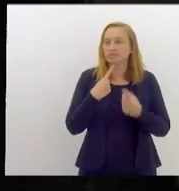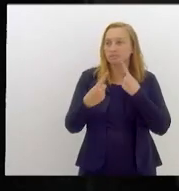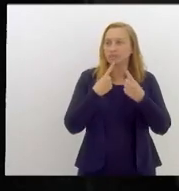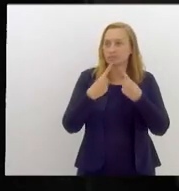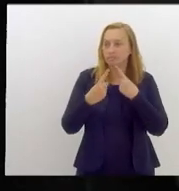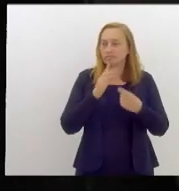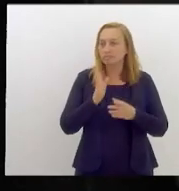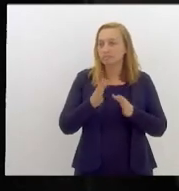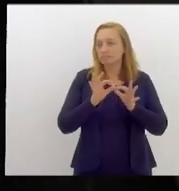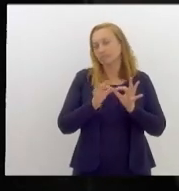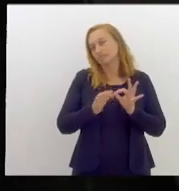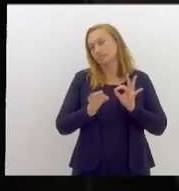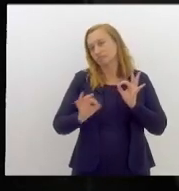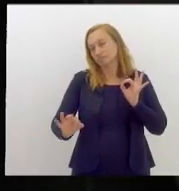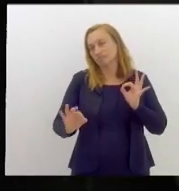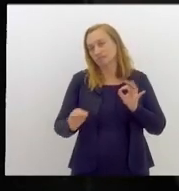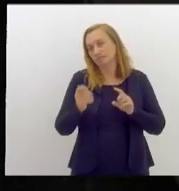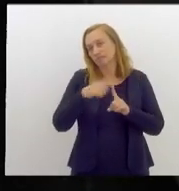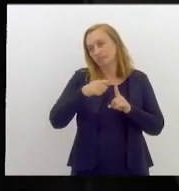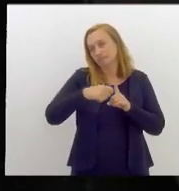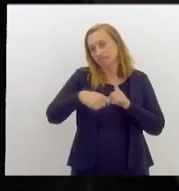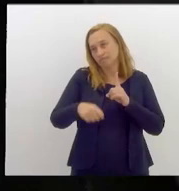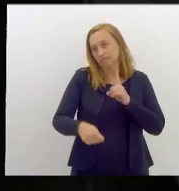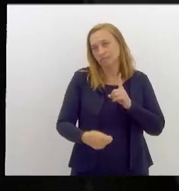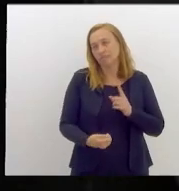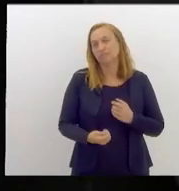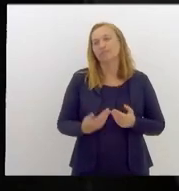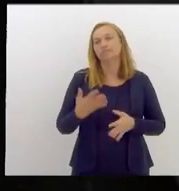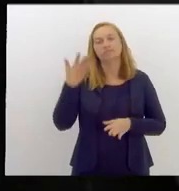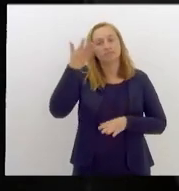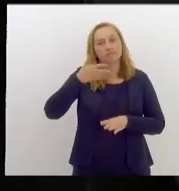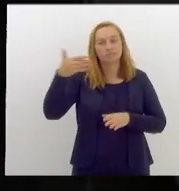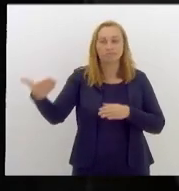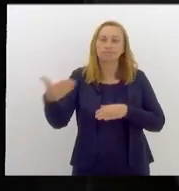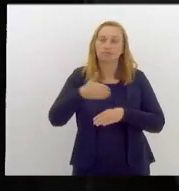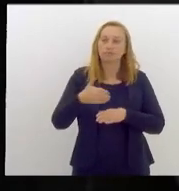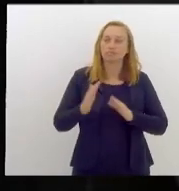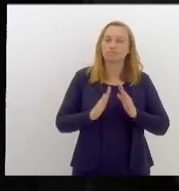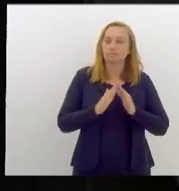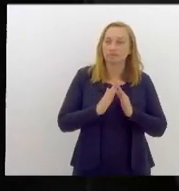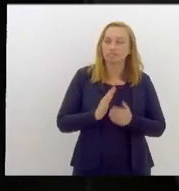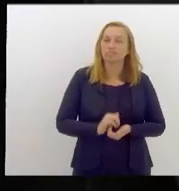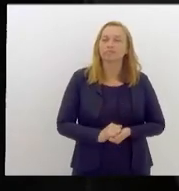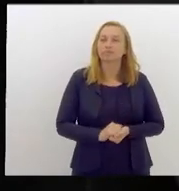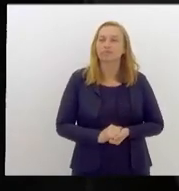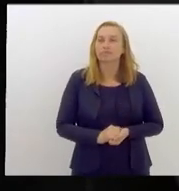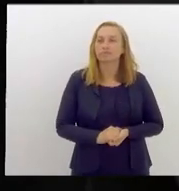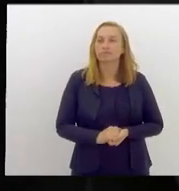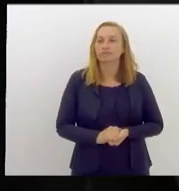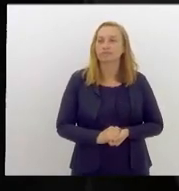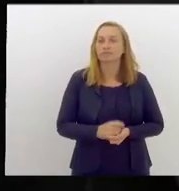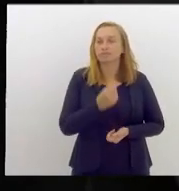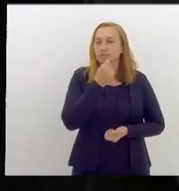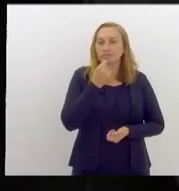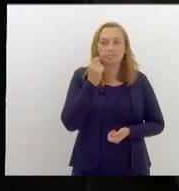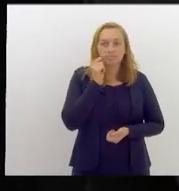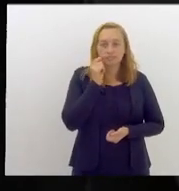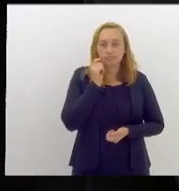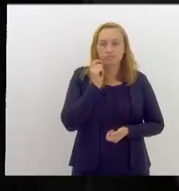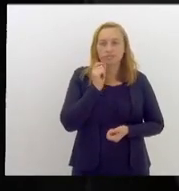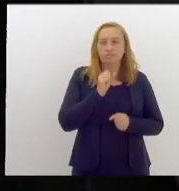se estendendo a meses desde que a mensagem deu entrada aqui na casa em setembro